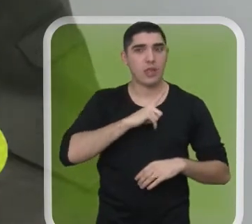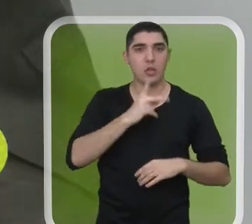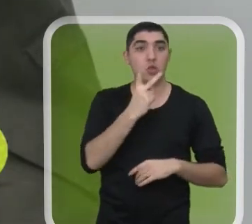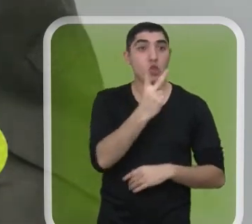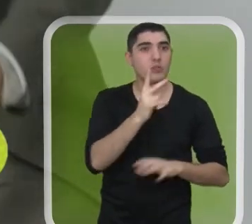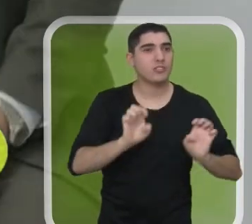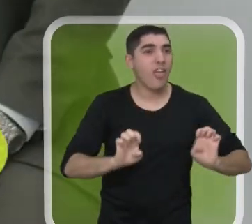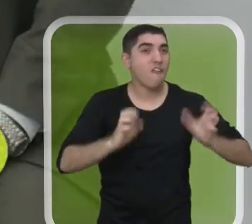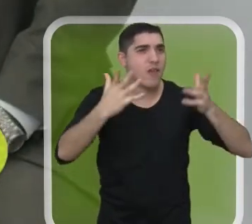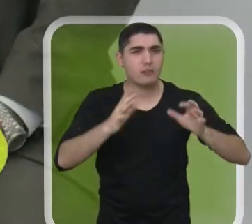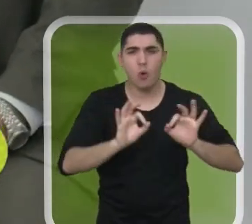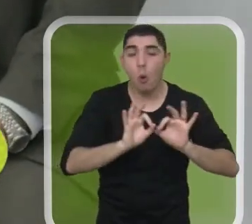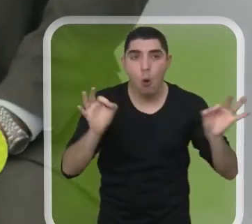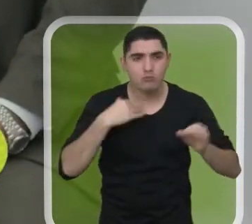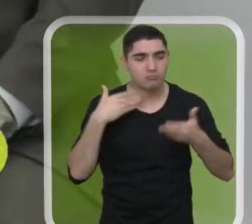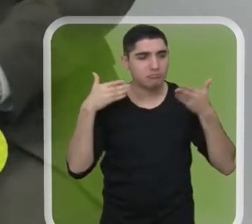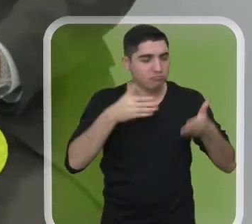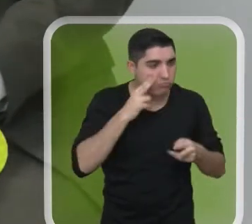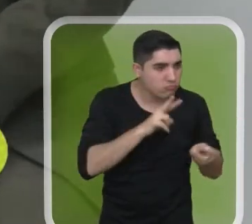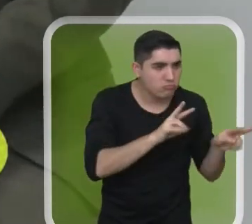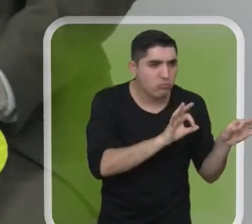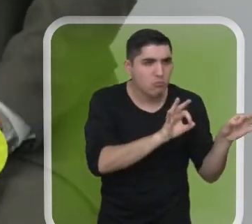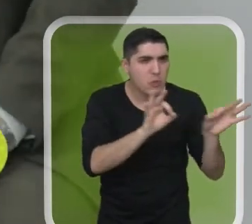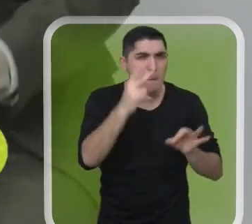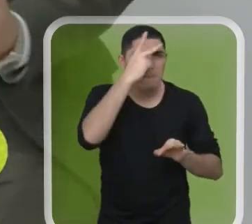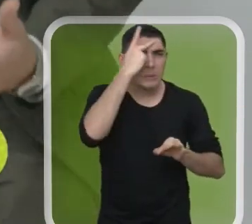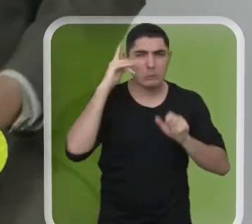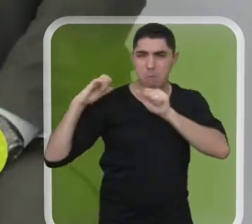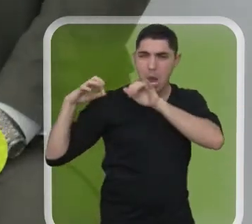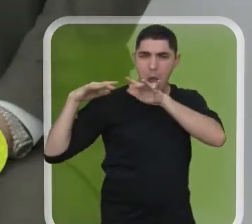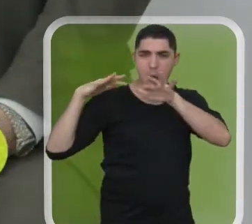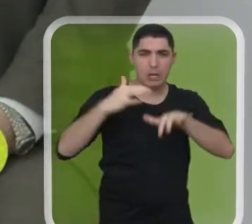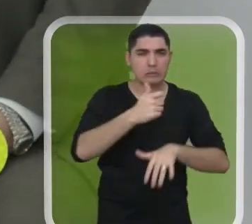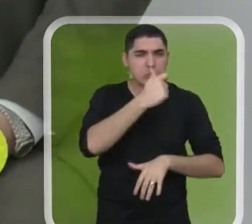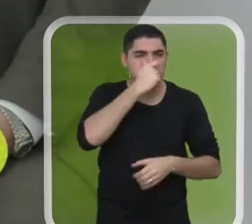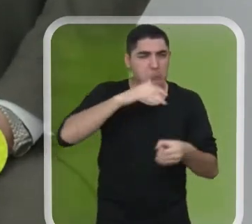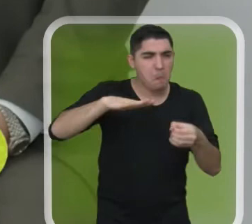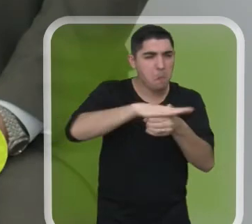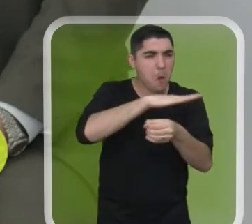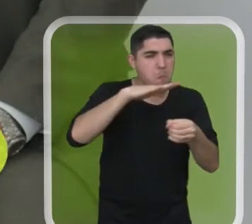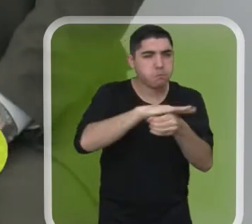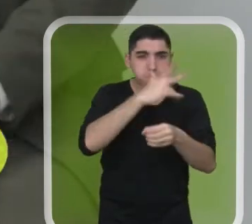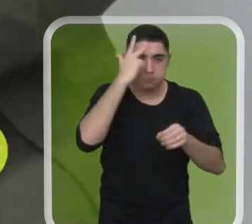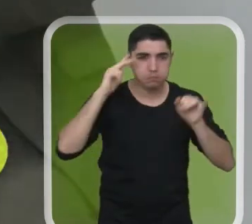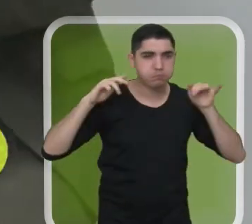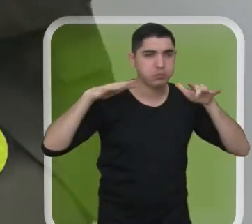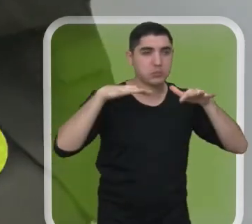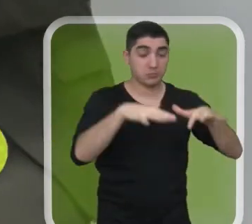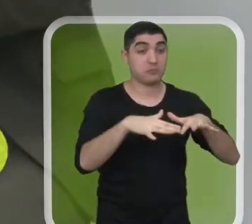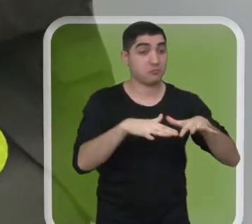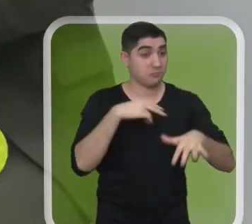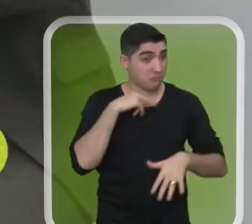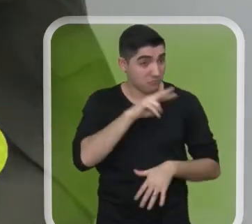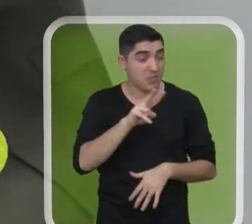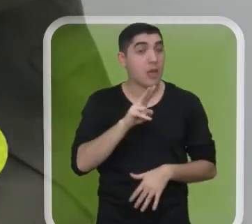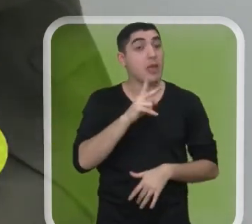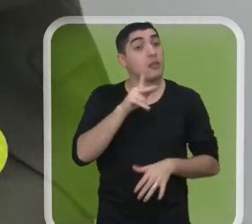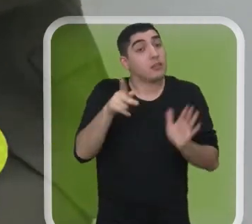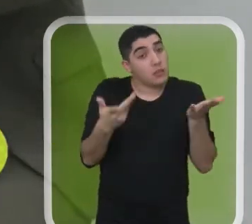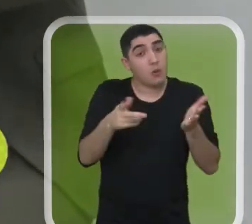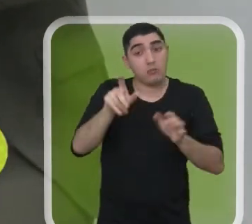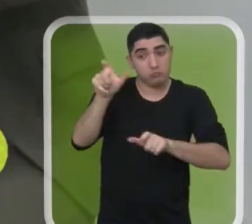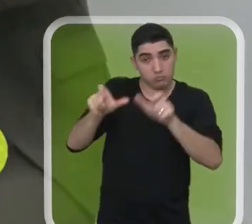estava, mas eu vi vídeos e estava lotado, cheio, estava lindo, né? Então, assim, eu acho que é mais um próprio público que,